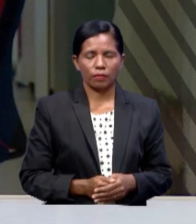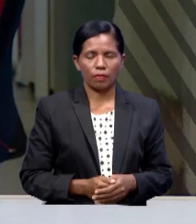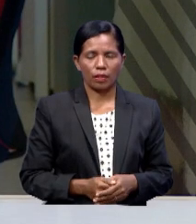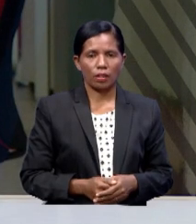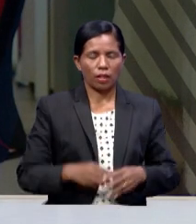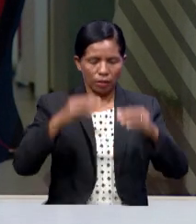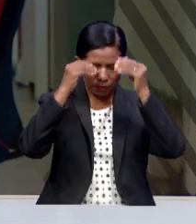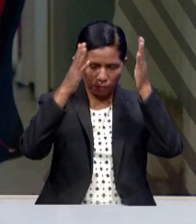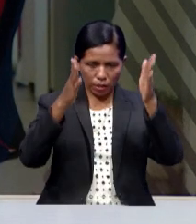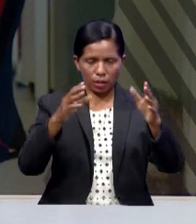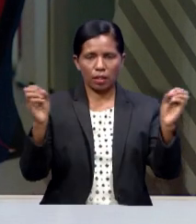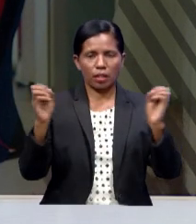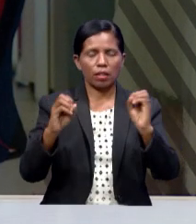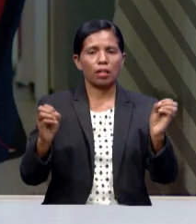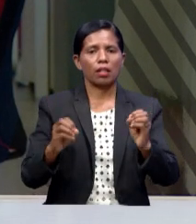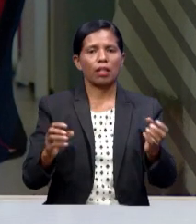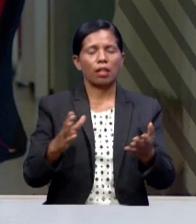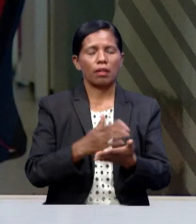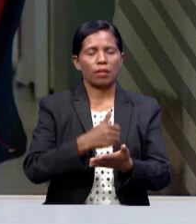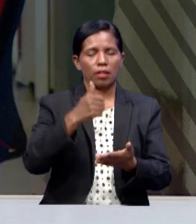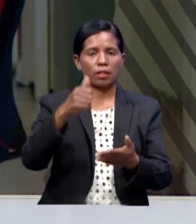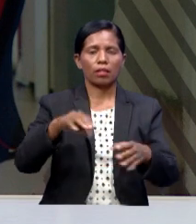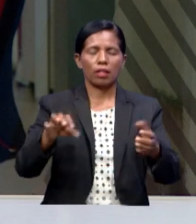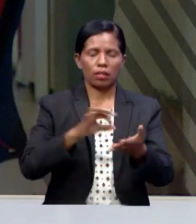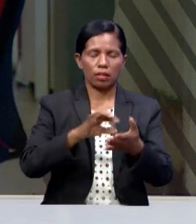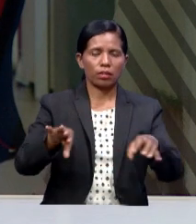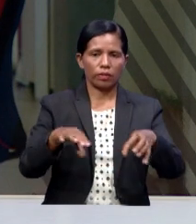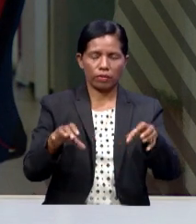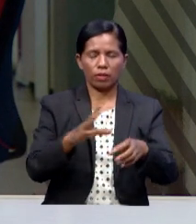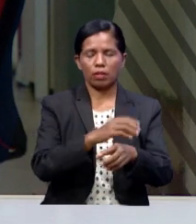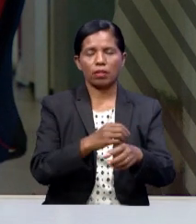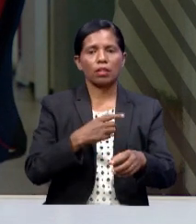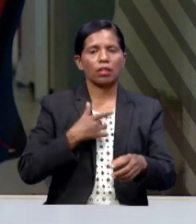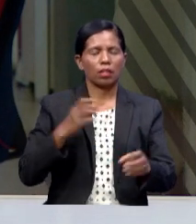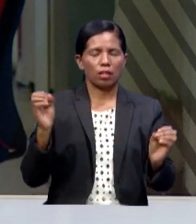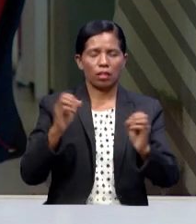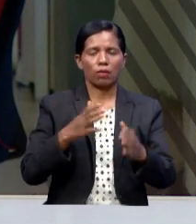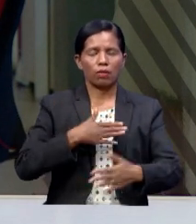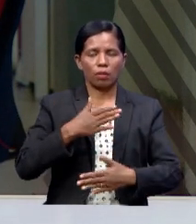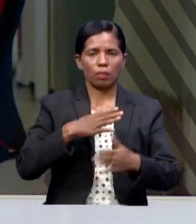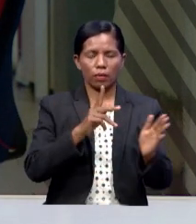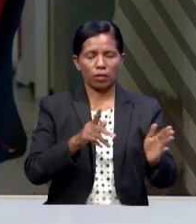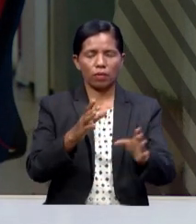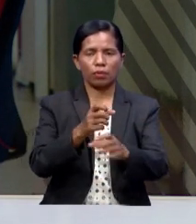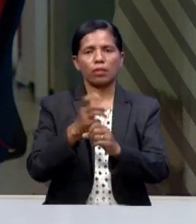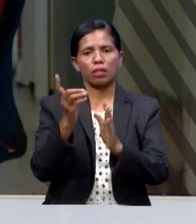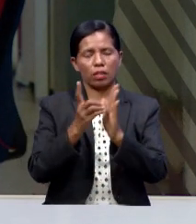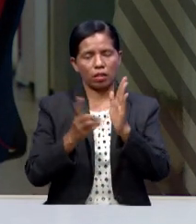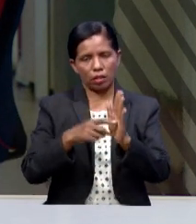Ministro Voluntário Cirana Bela passa ba contratado la satisfaz. O processo recolha dados tamba